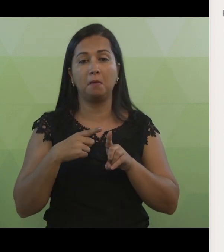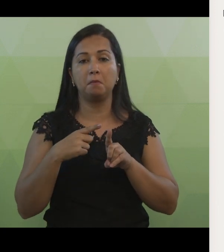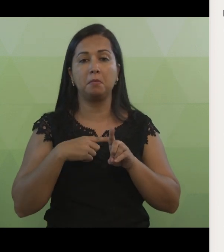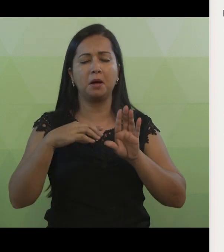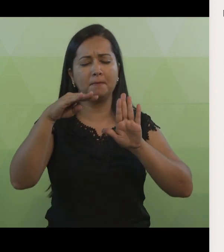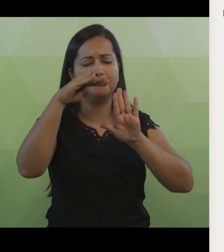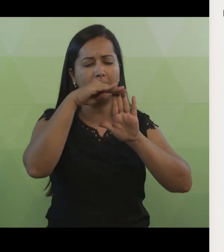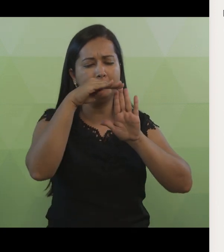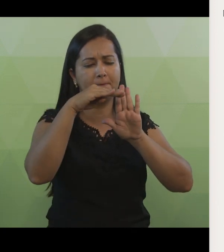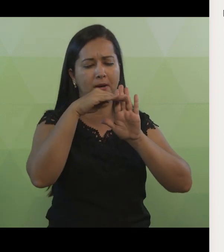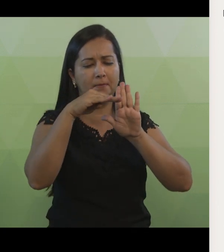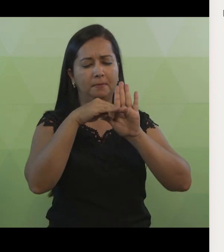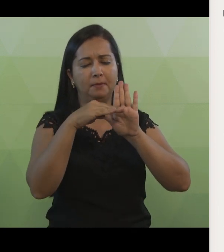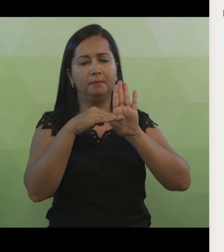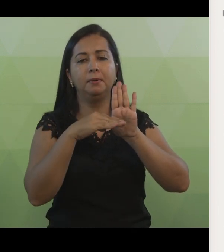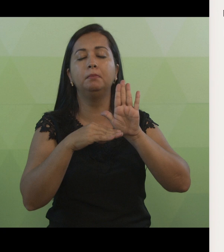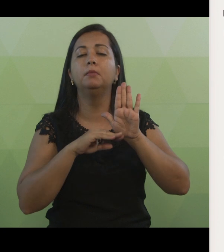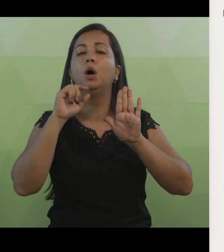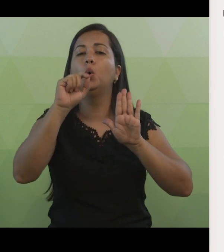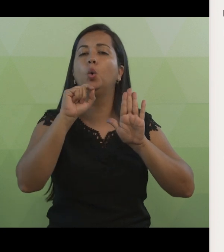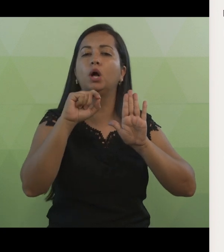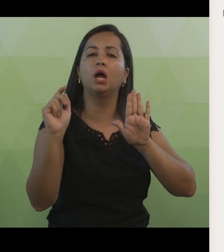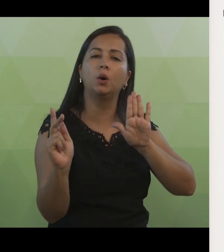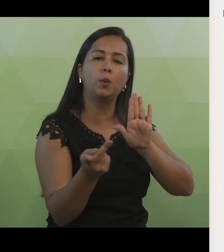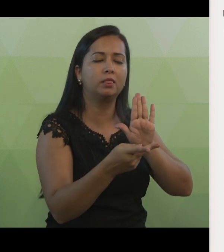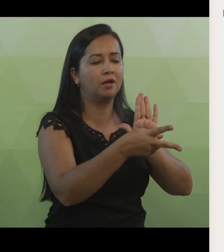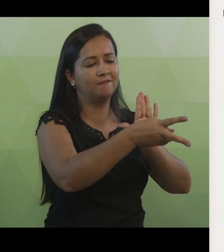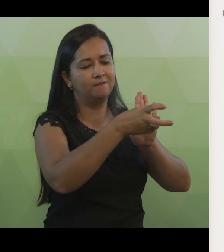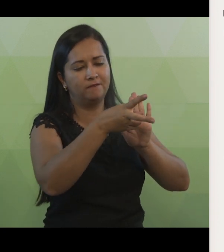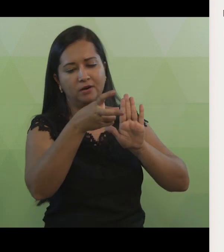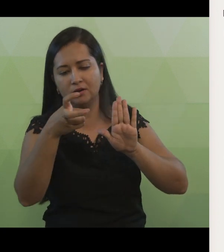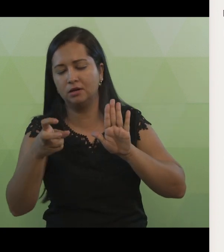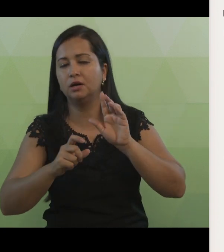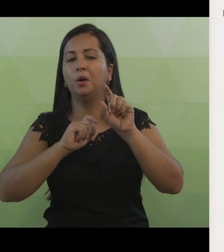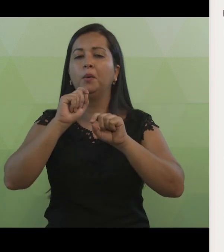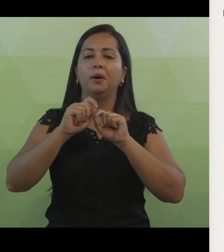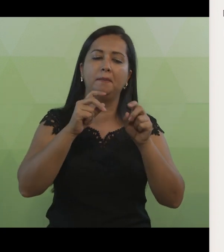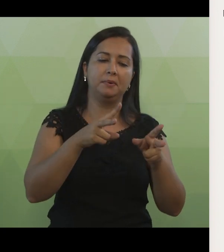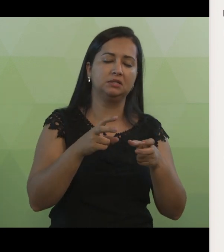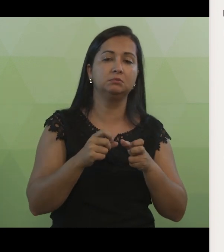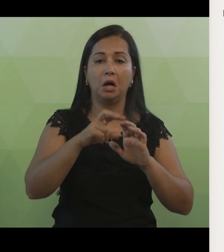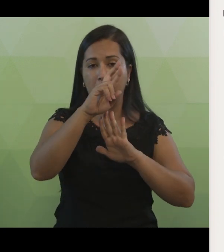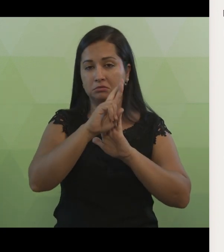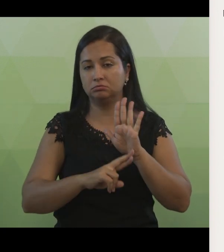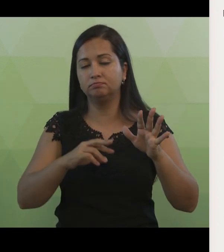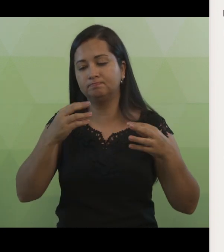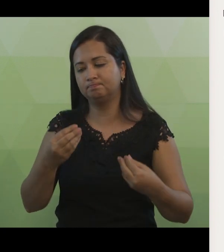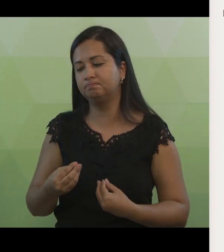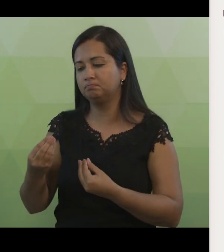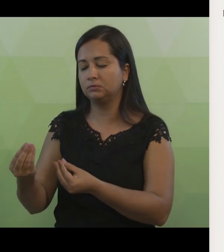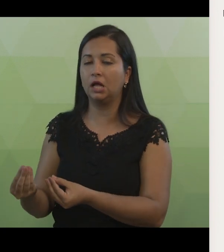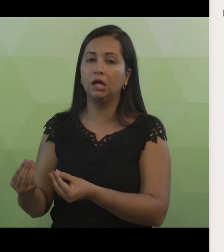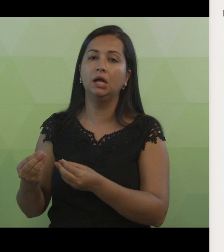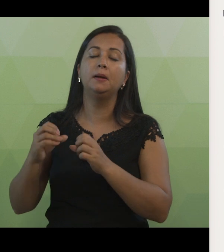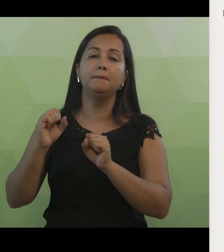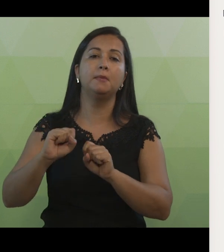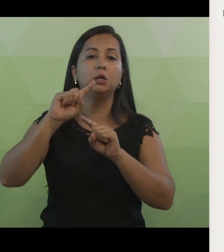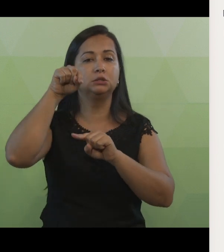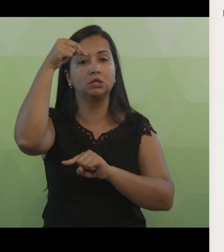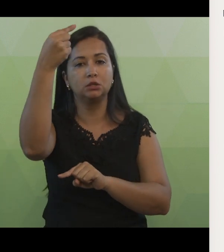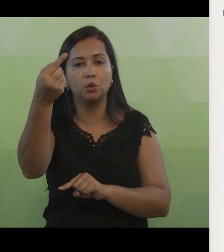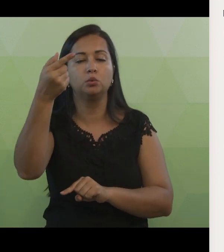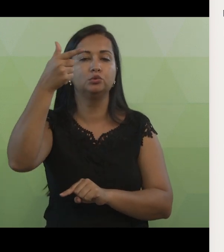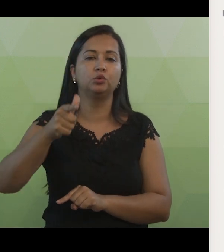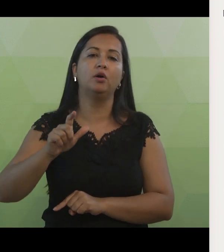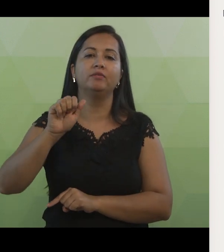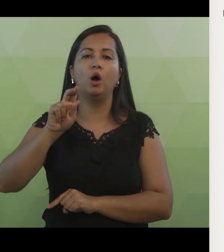uma lista de pontos importantes para acompanhar o que foi feito e como foi feita a auditoria. Tal relatório será utilizado para novas auditorias que vierem